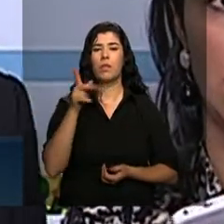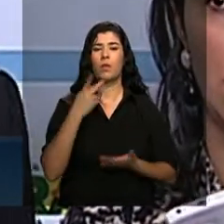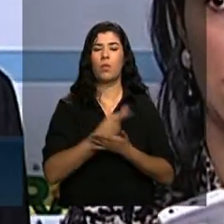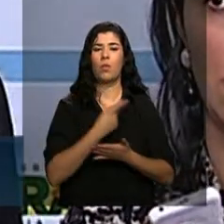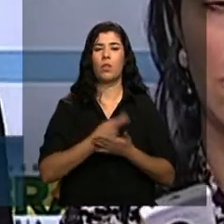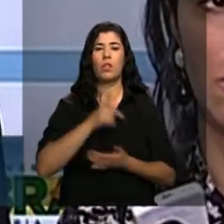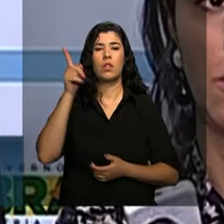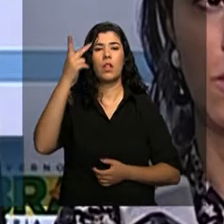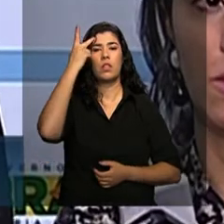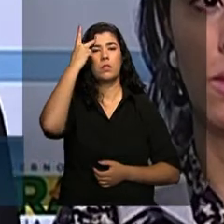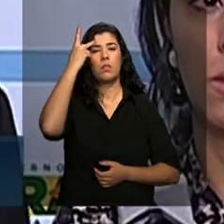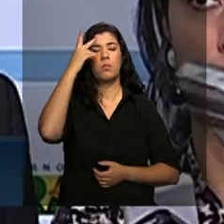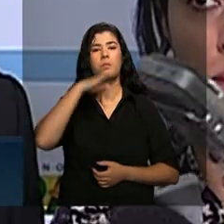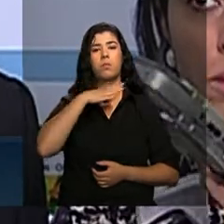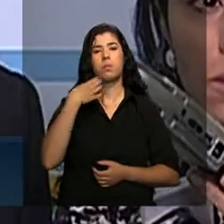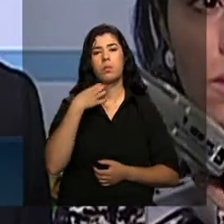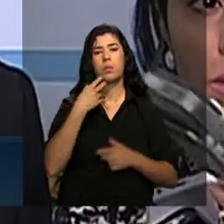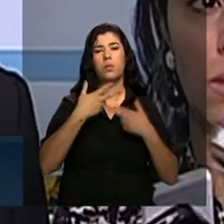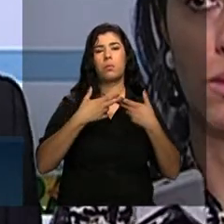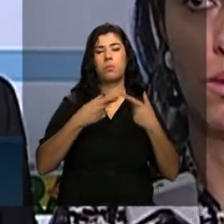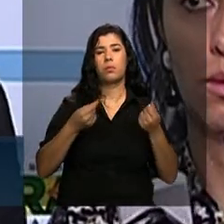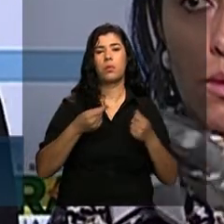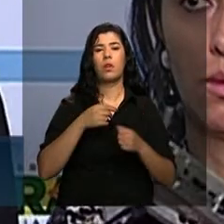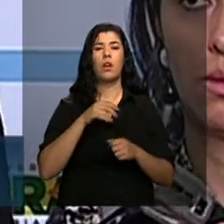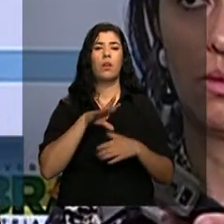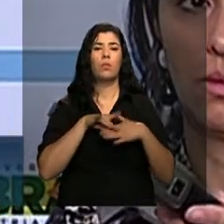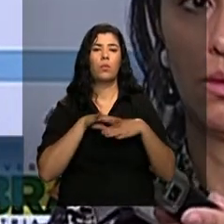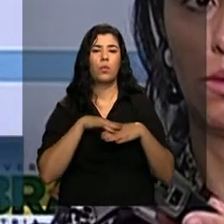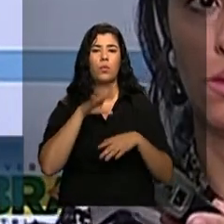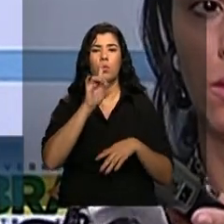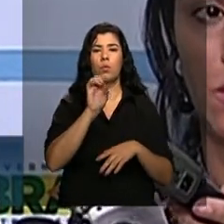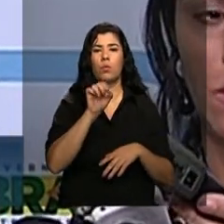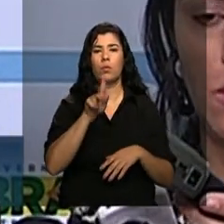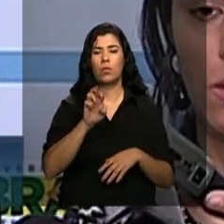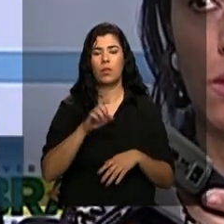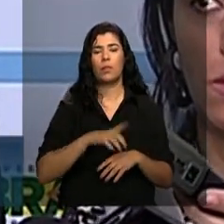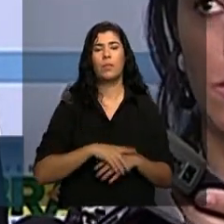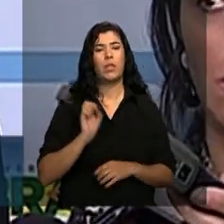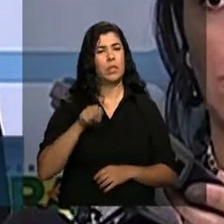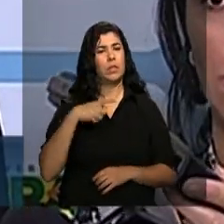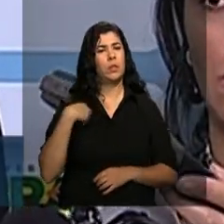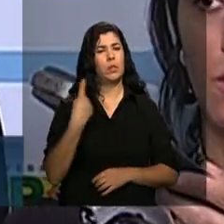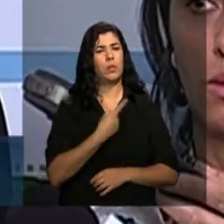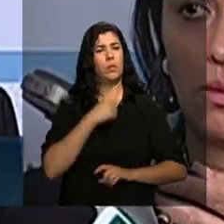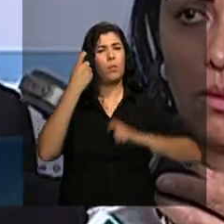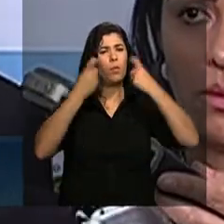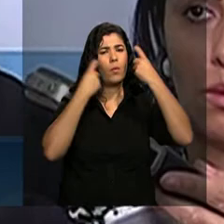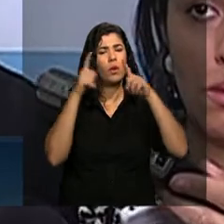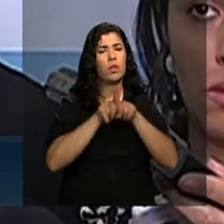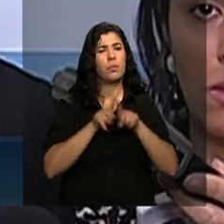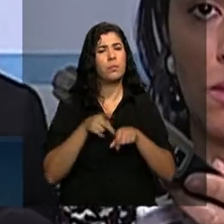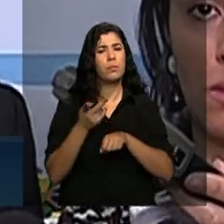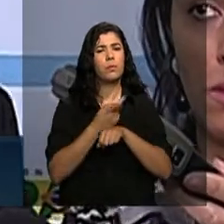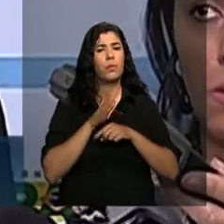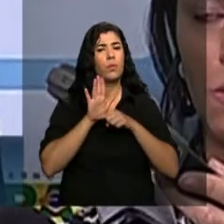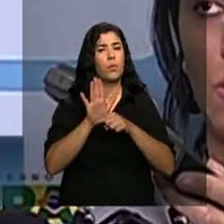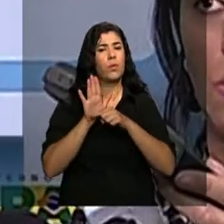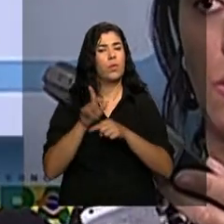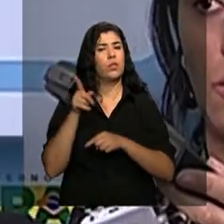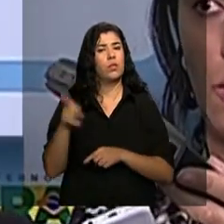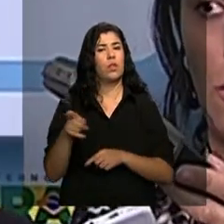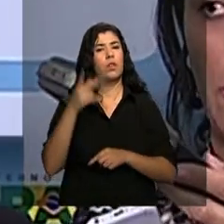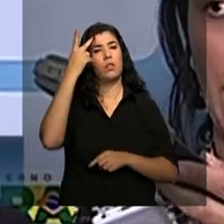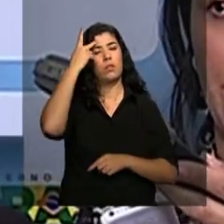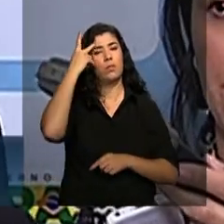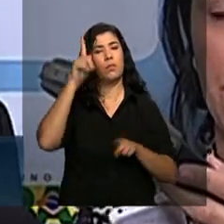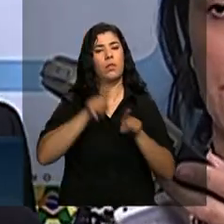Do estado de São Paulo. Com muita preocupação, mas ao mesmo tempo nós temos procurado ajudar o máximo possível, não